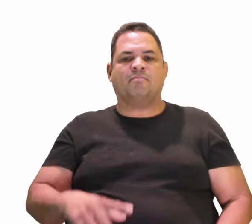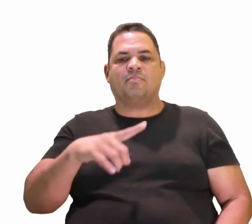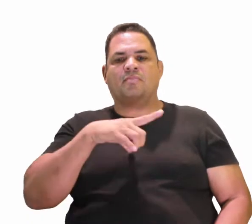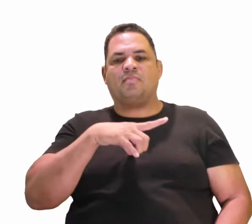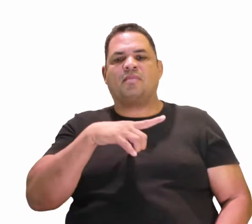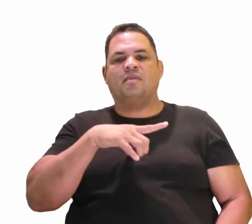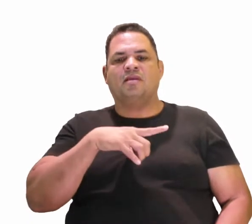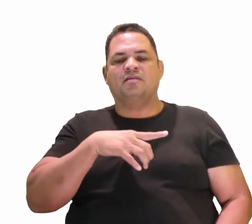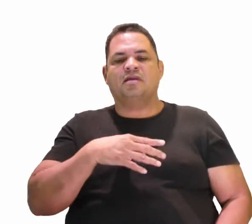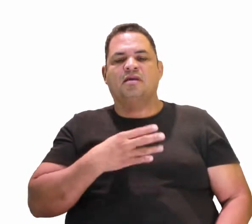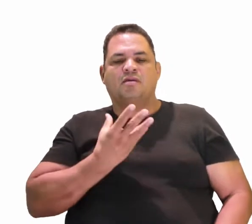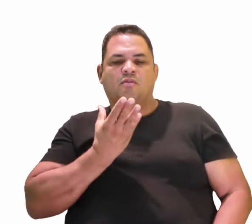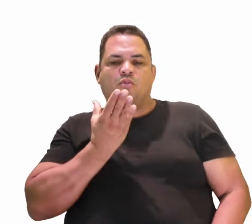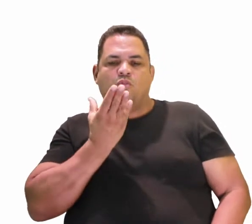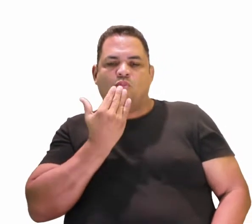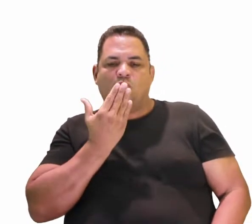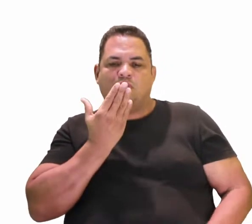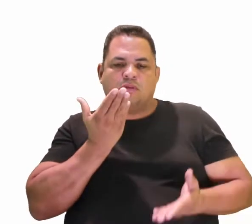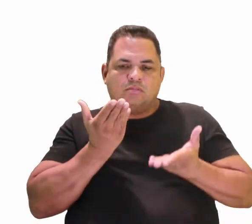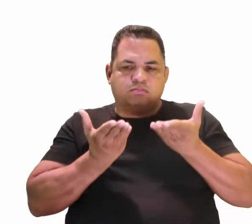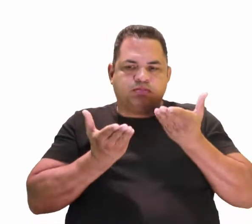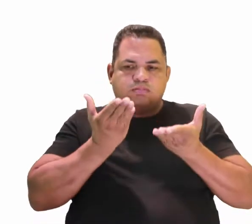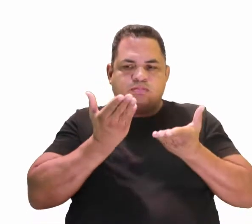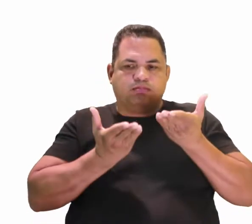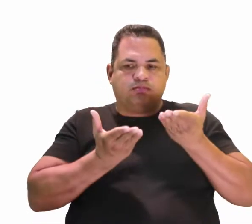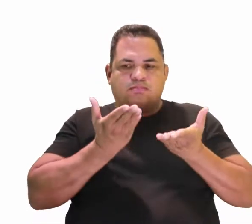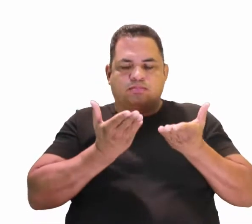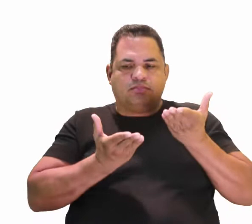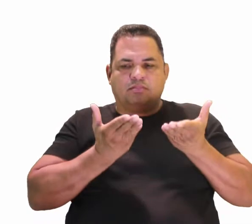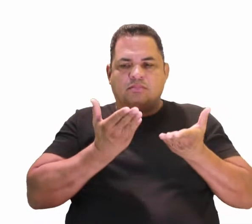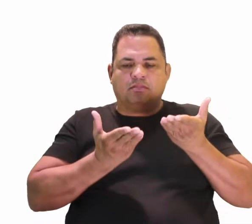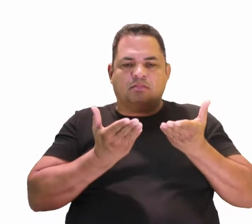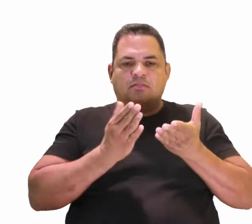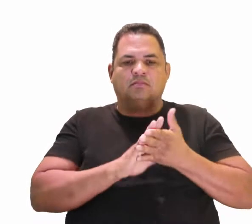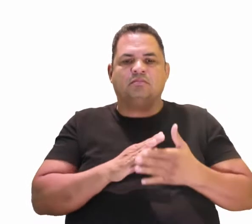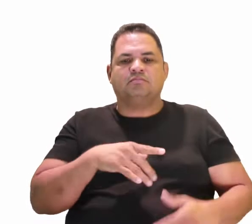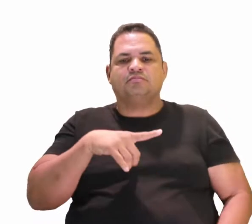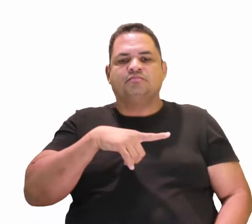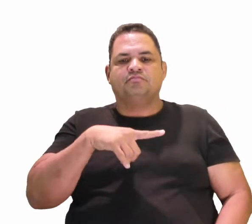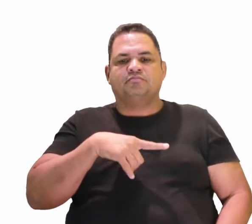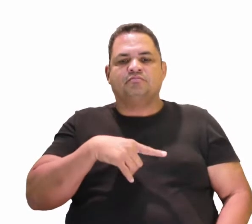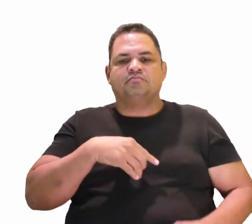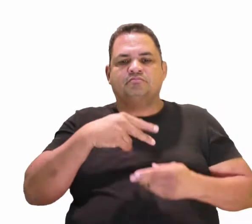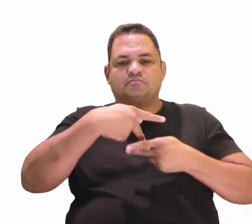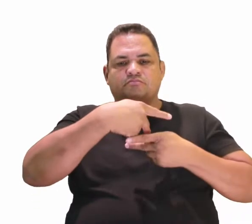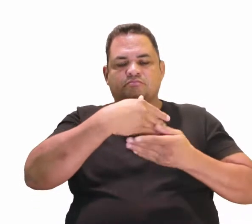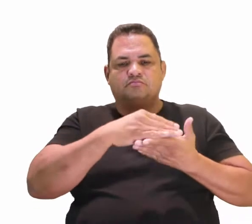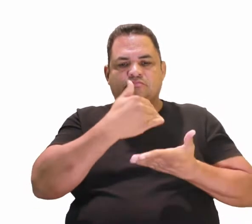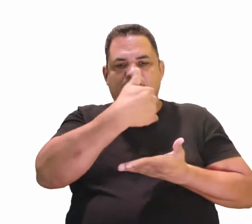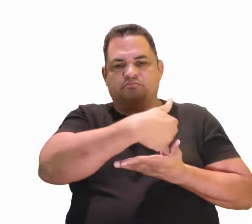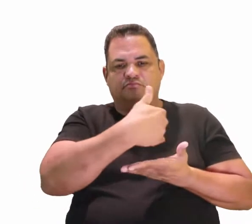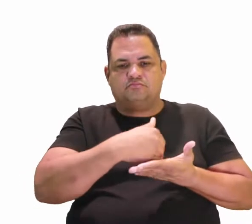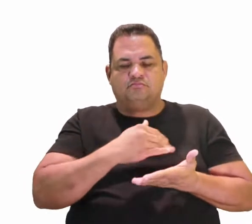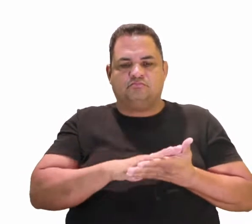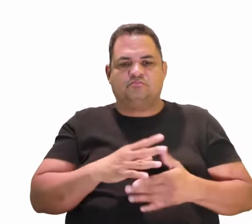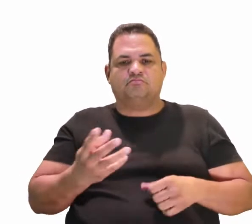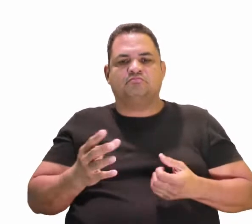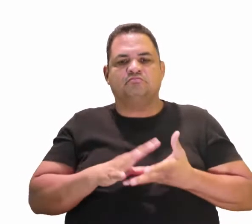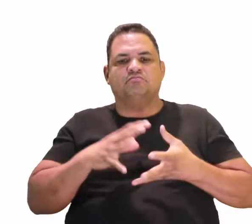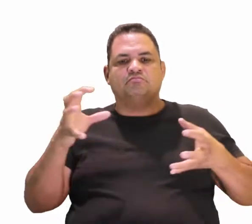dieta balanceada. Então, nós temos aqui um prato com